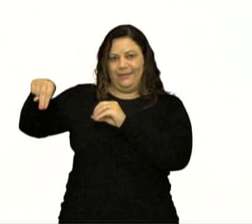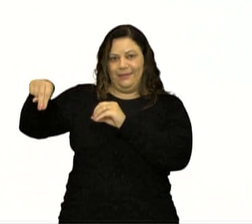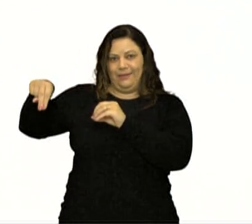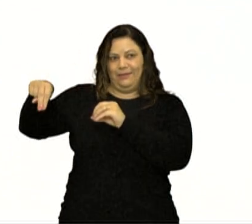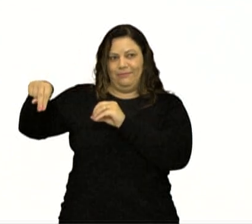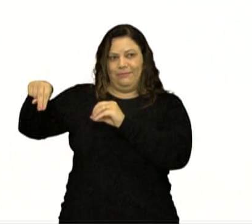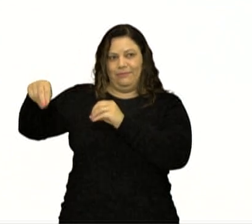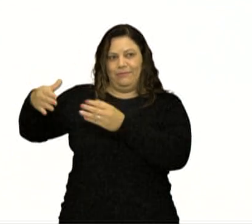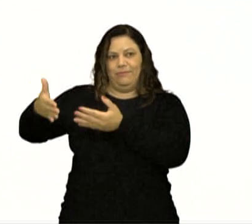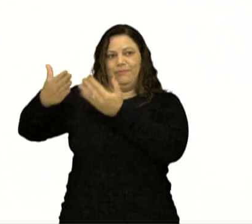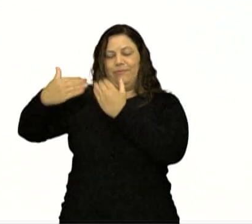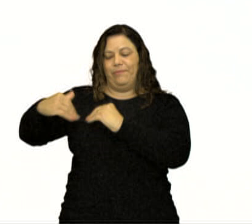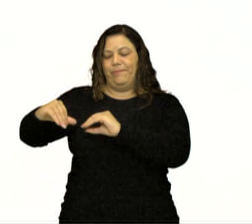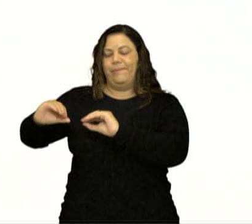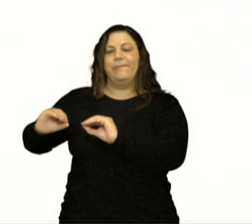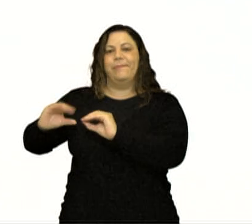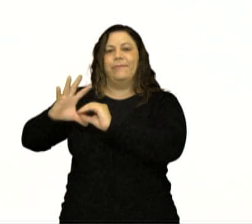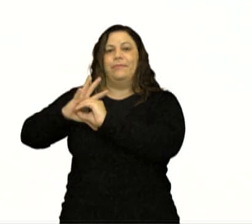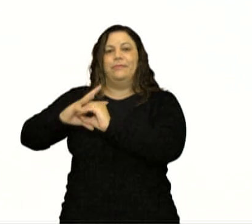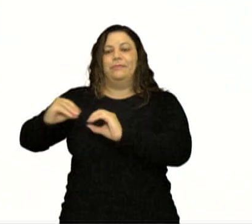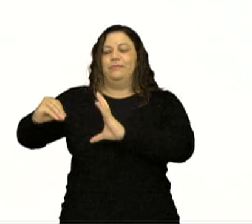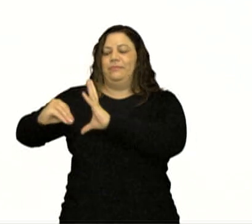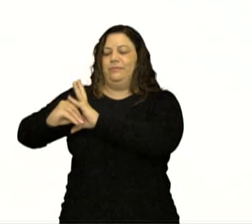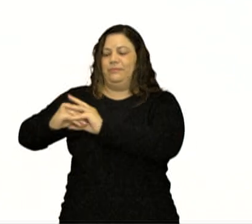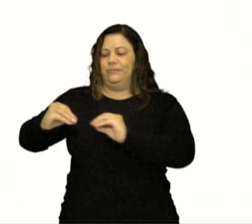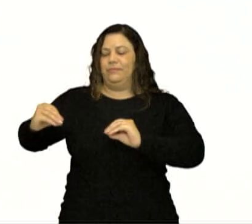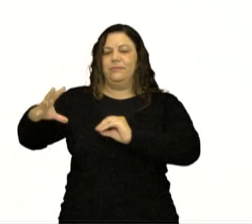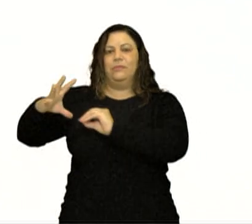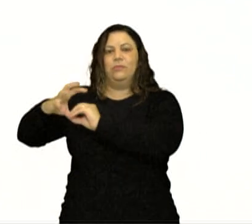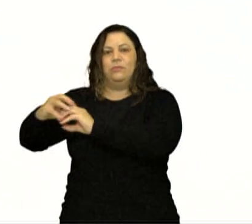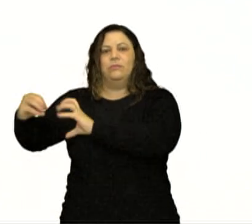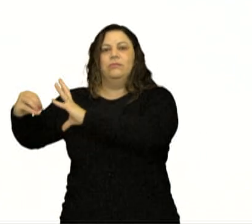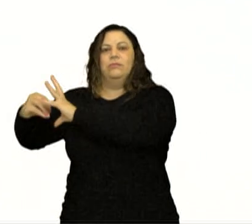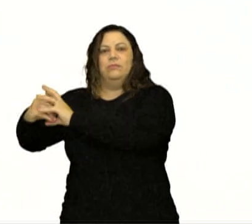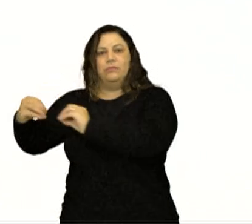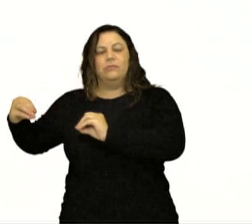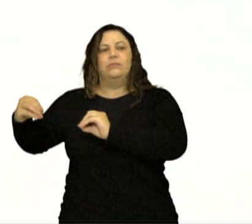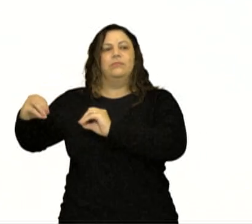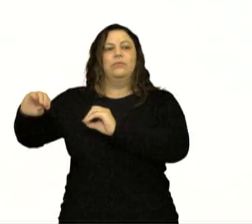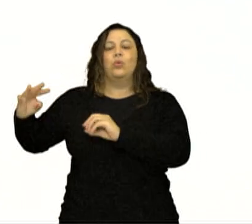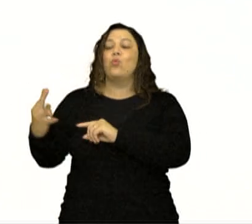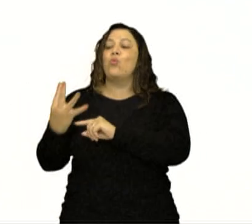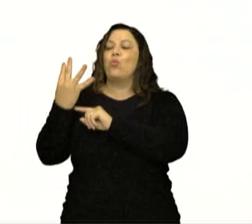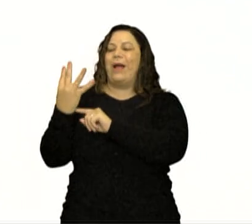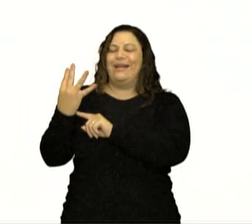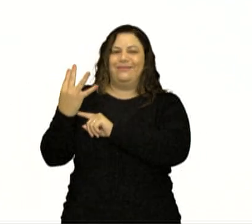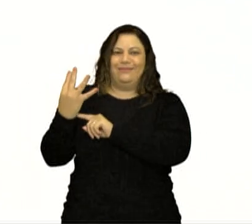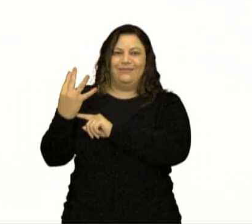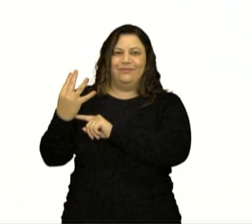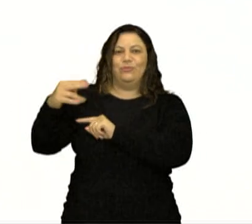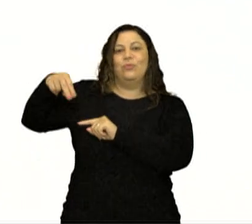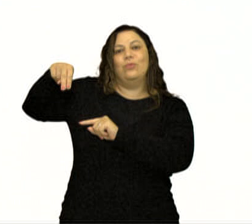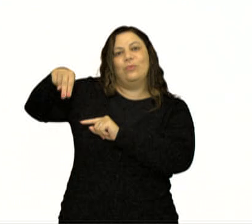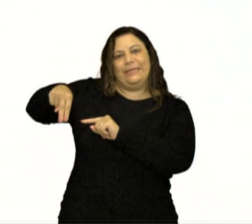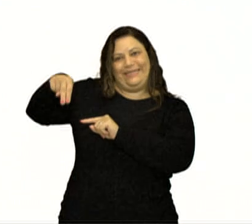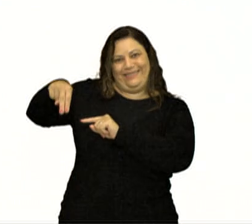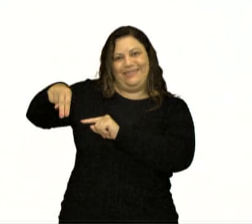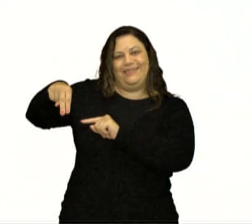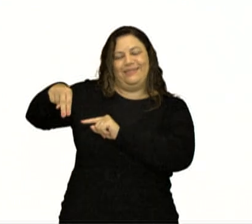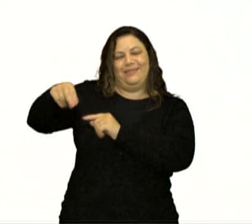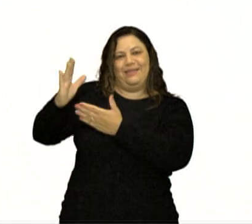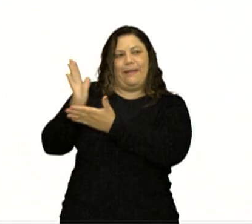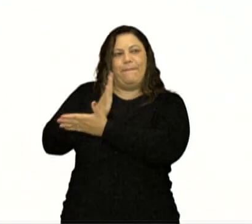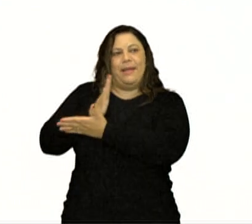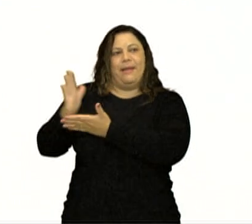com quantidade N, e essas células depois vão duplicar o seu material genético e formar 4 células também com a metade, tá